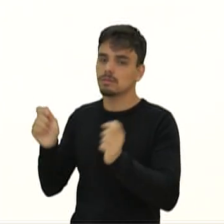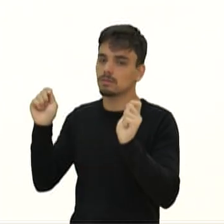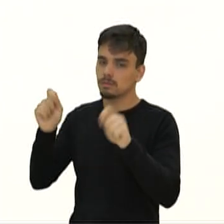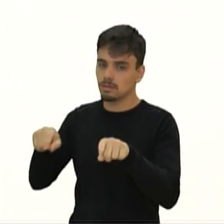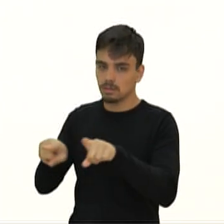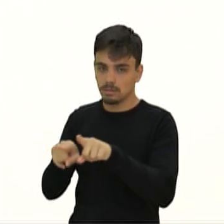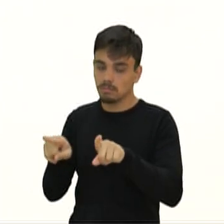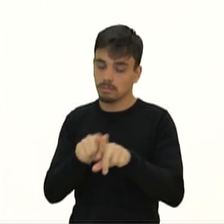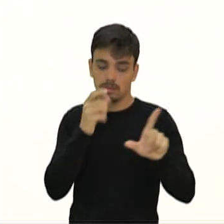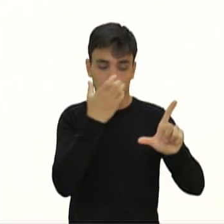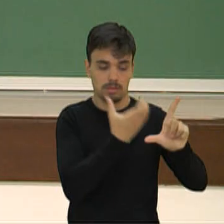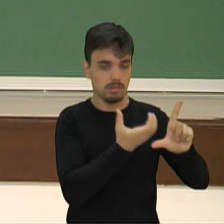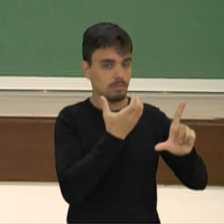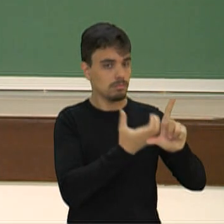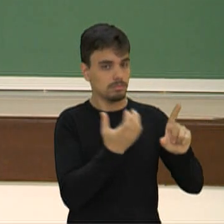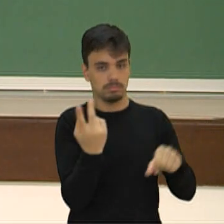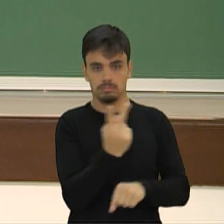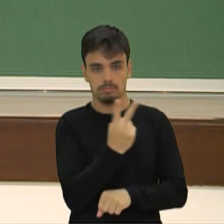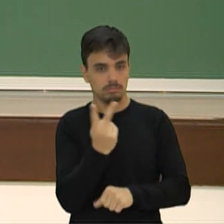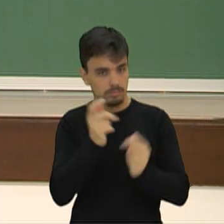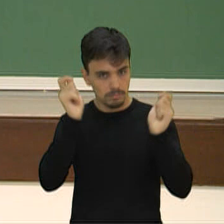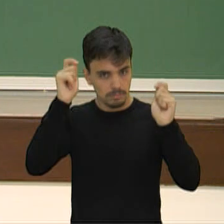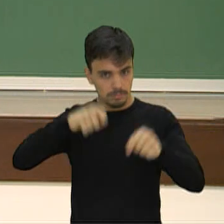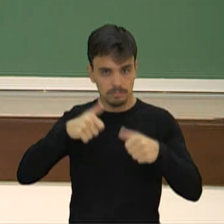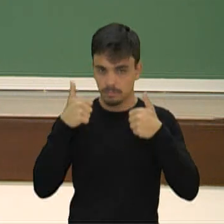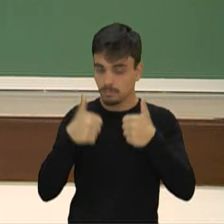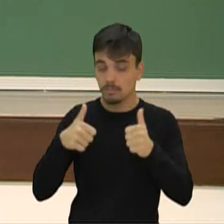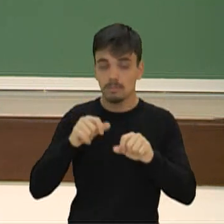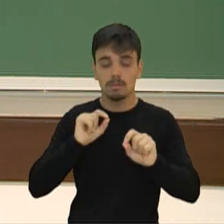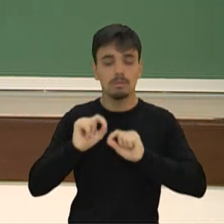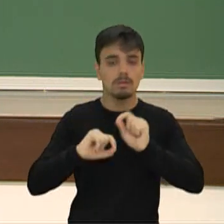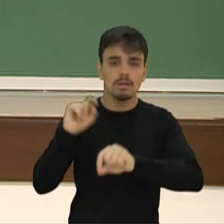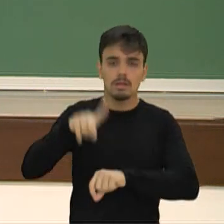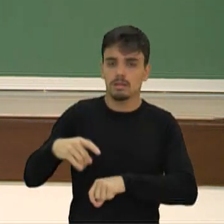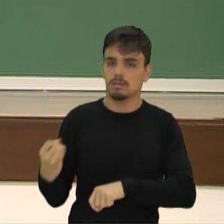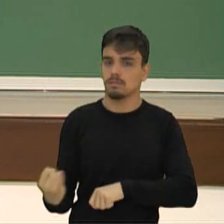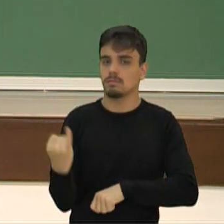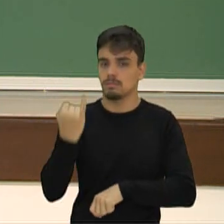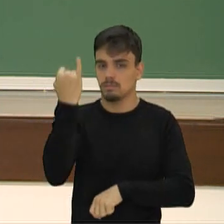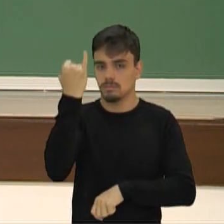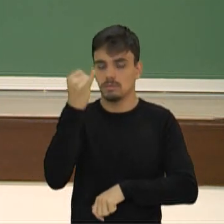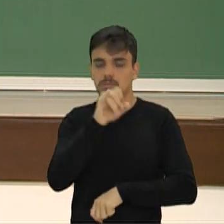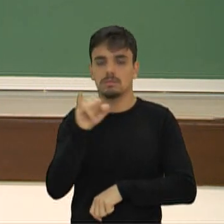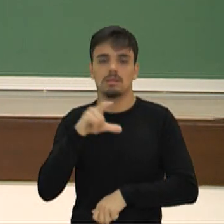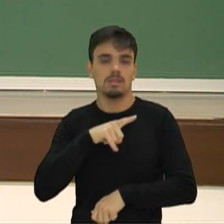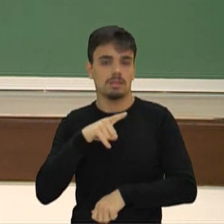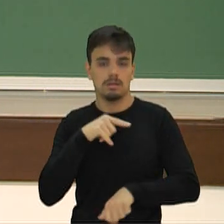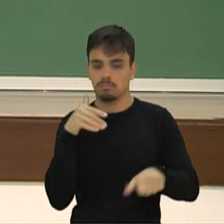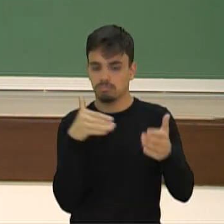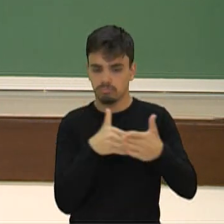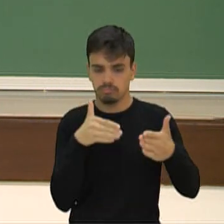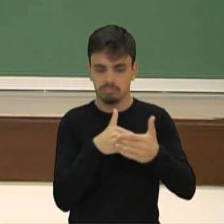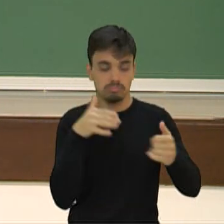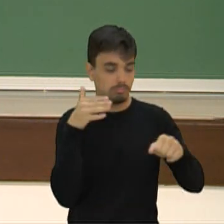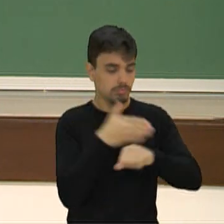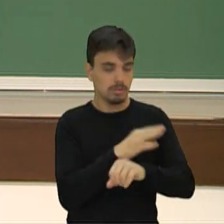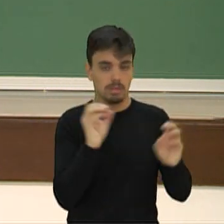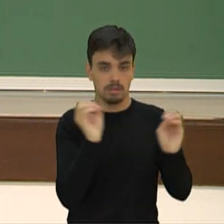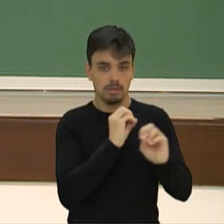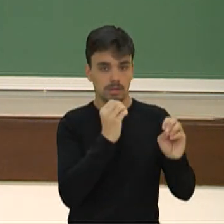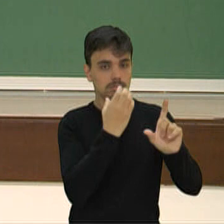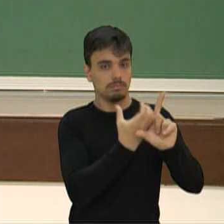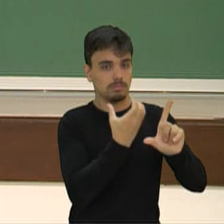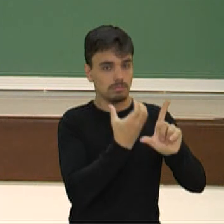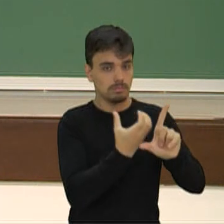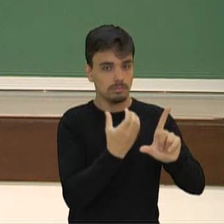pode resolvê-las pelo Classroom. E aqui, o que é importante, pessoal, se você não está tendo acesso à plataforma, notifique a sua escola,